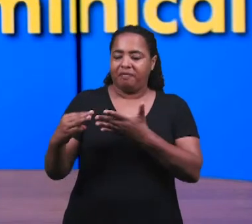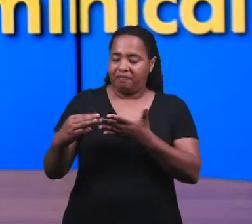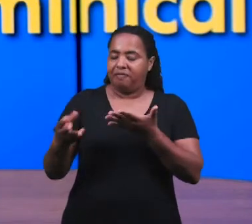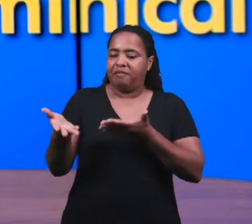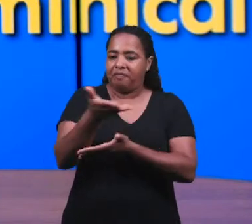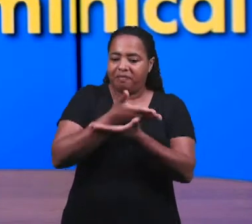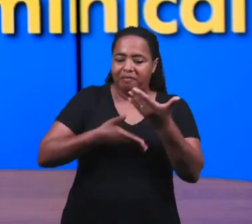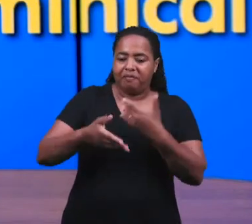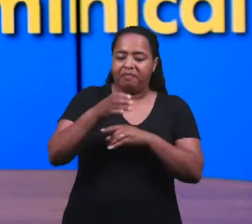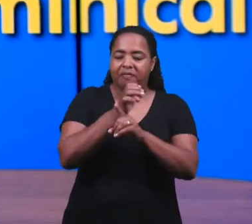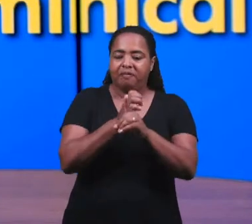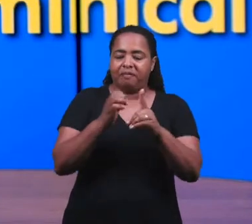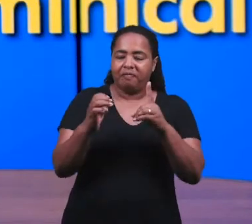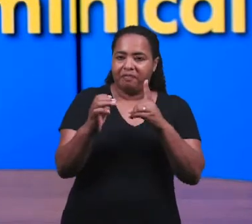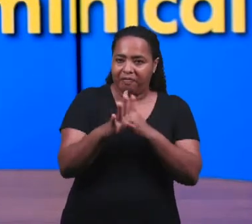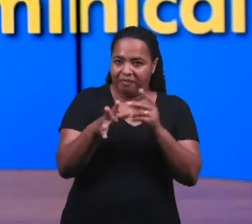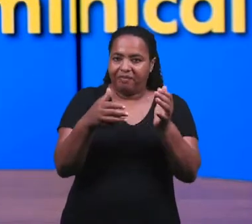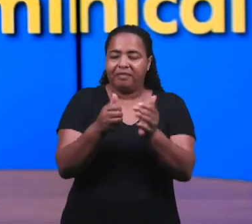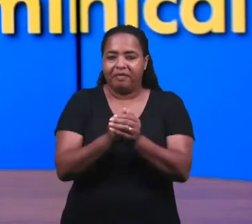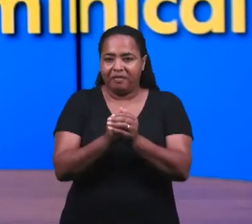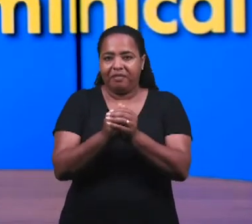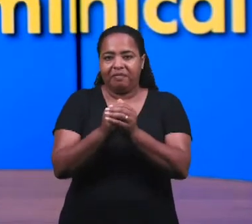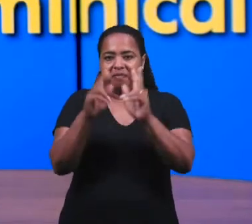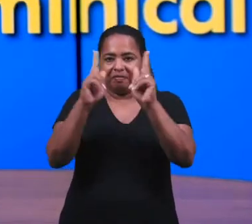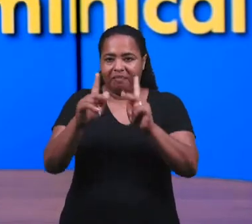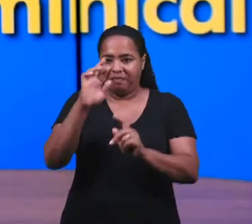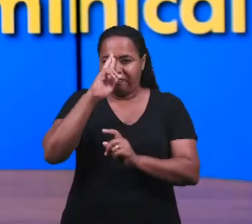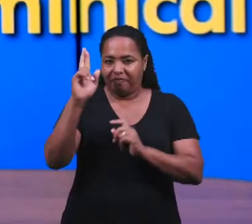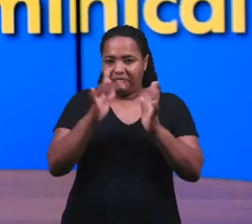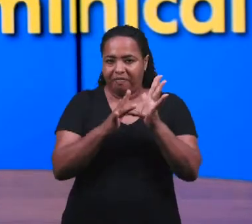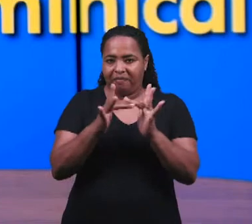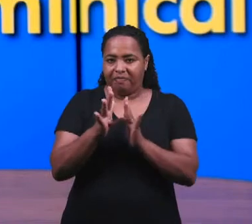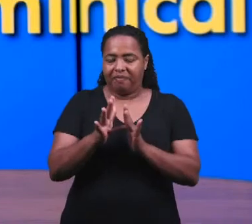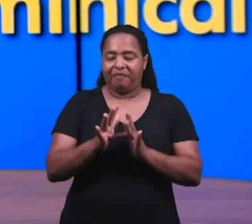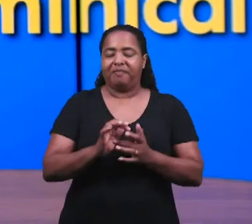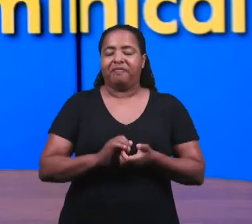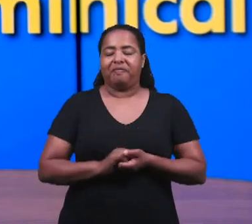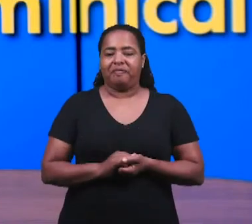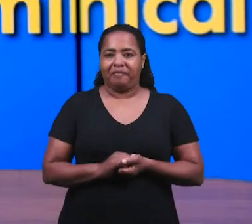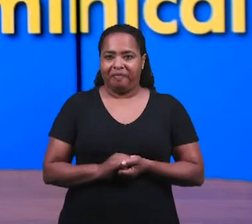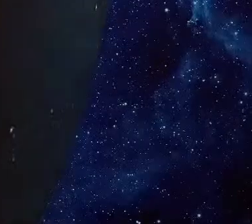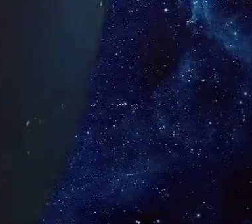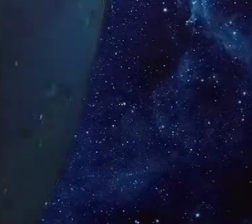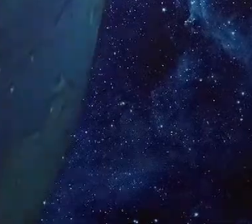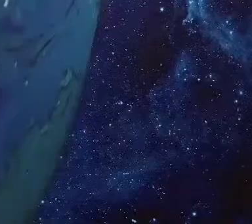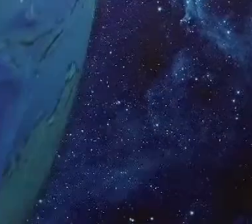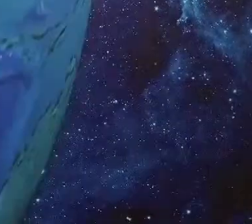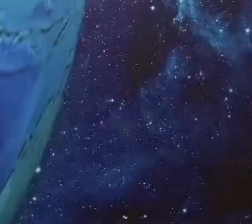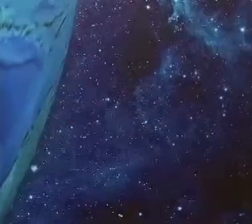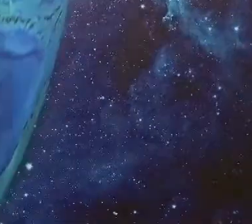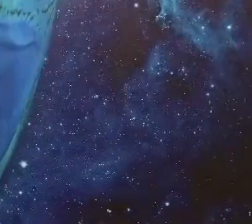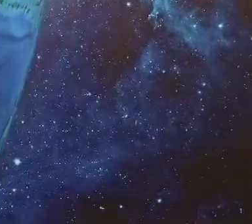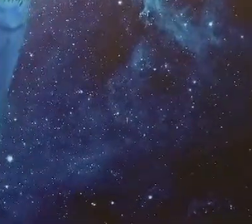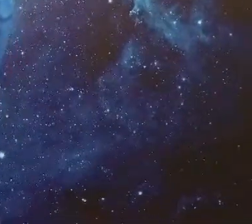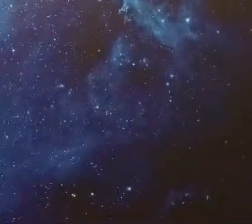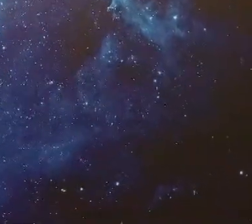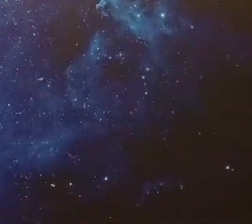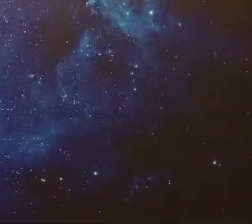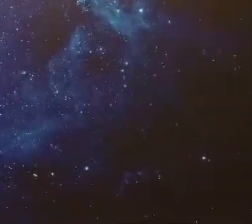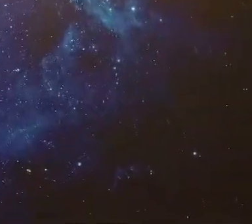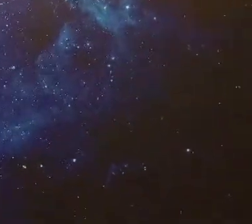Maranata para participar conosco da Escola Bíblica. Amém? A paz do Senhor Jesus.